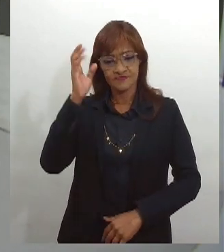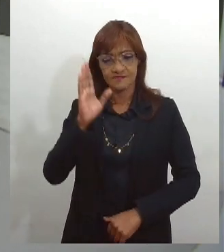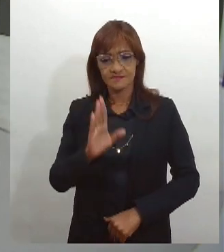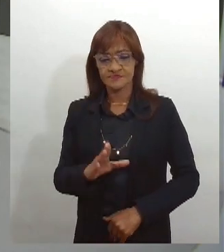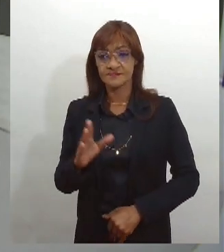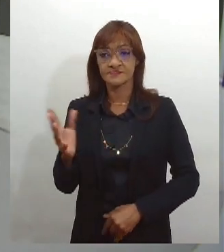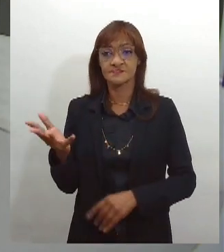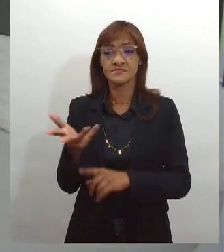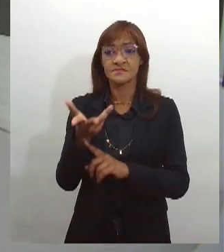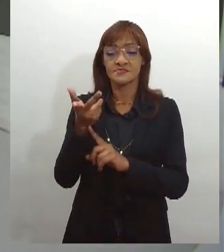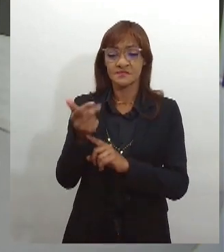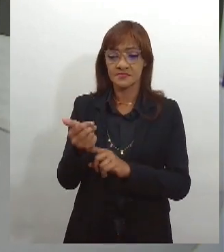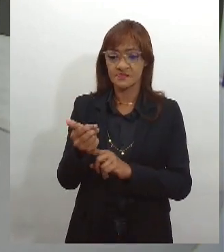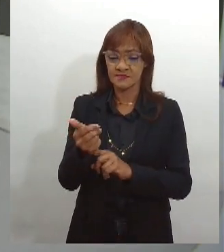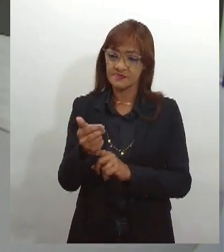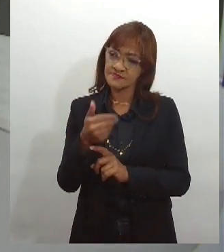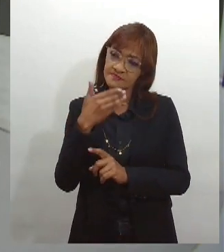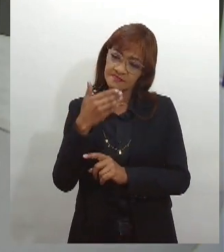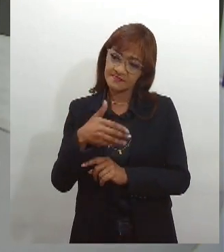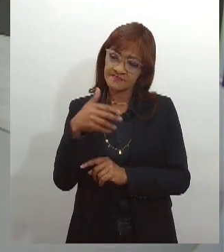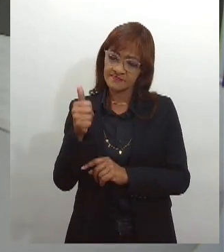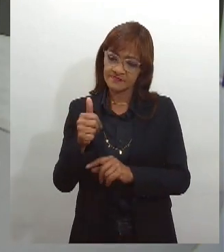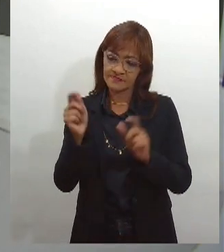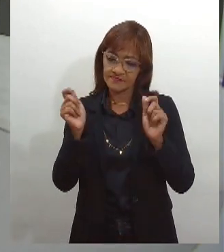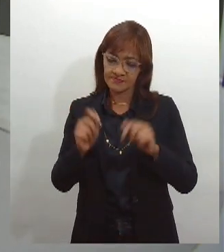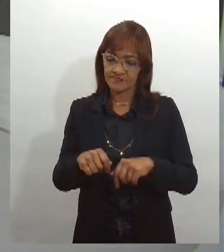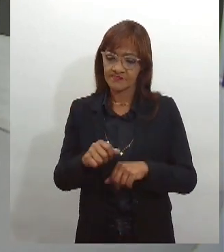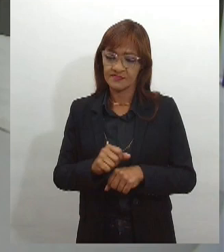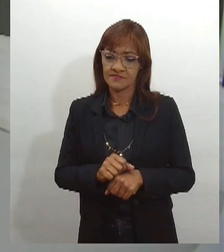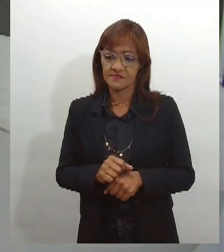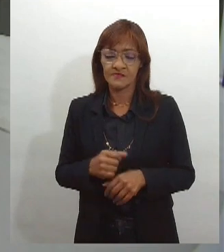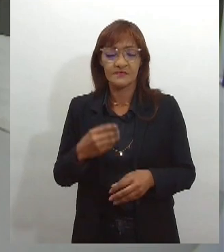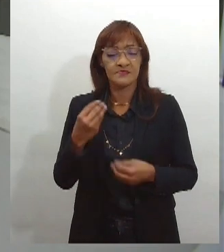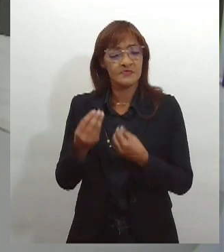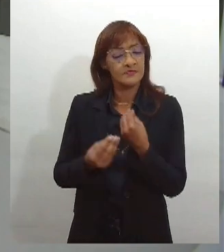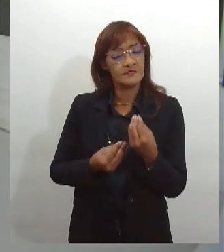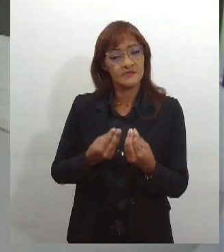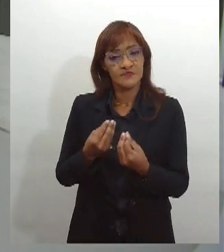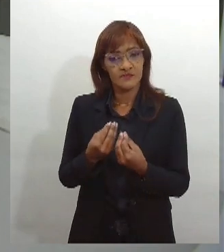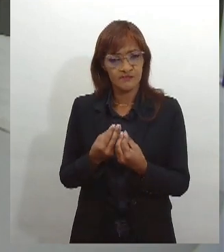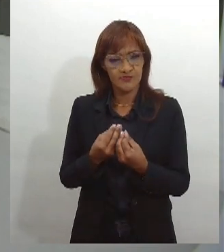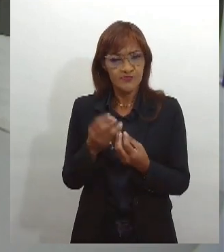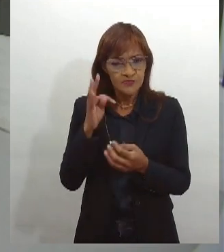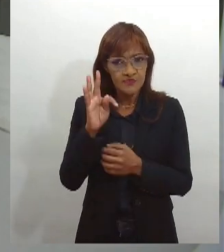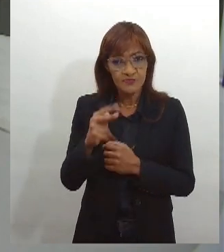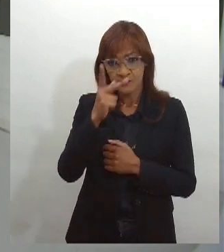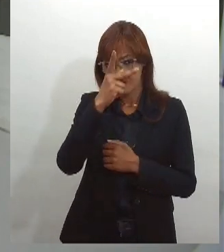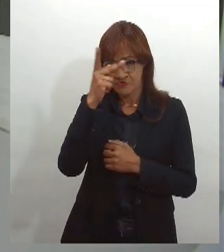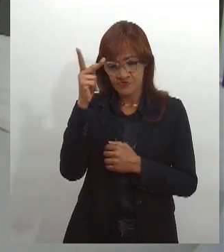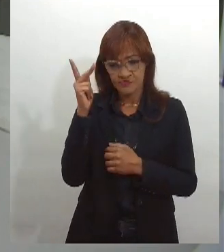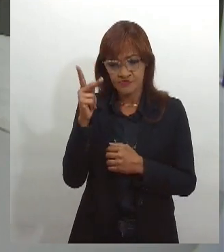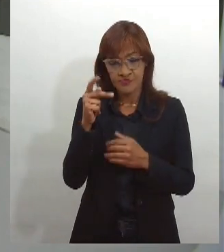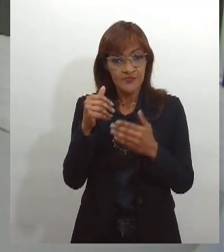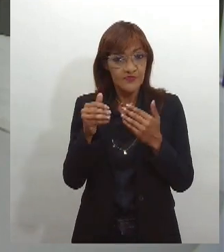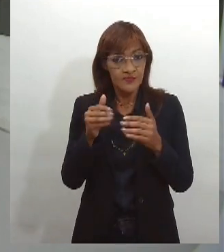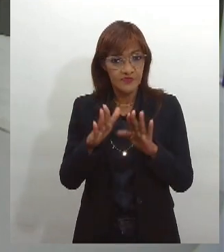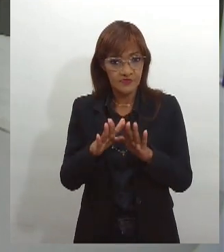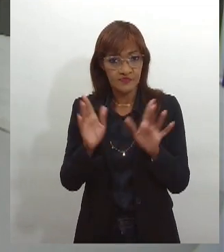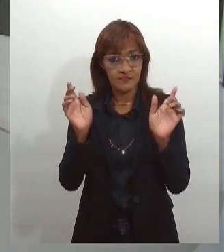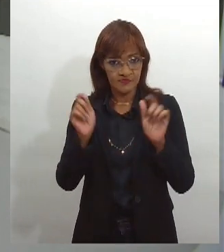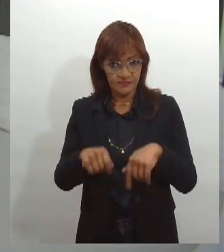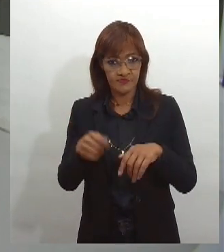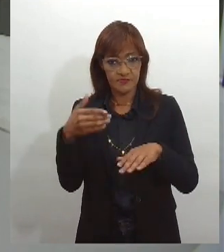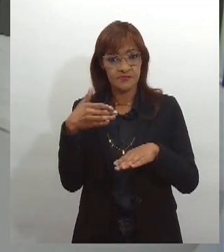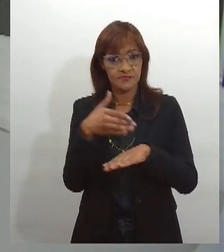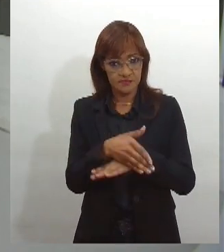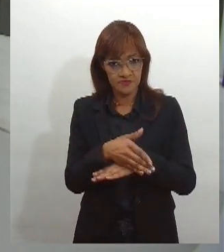o melhor, gratuito. Sim. Qualquer pessoa, qualquer sergipano, turista, pode participar, pode